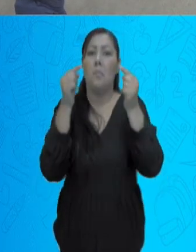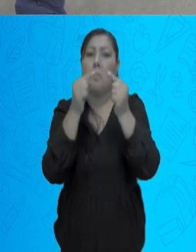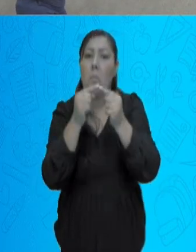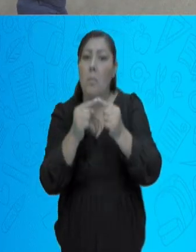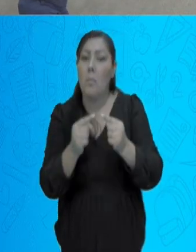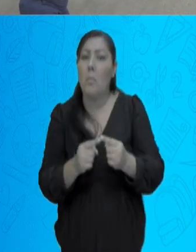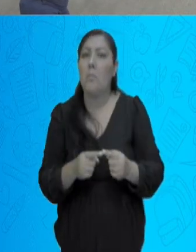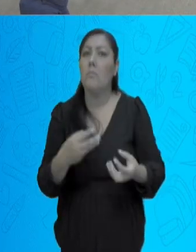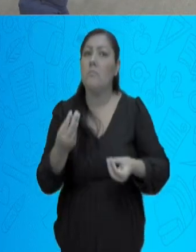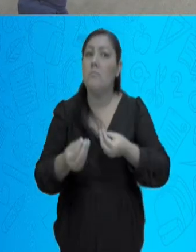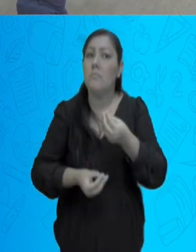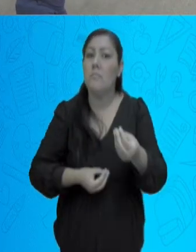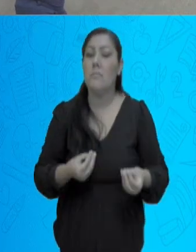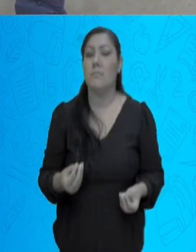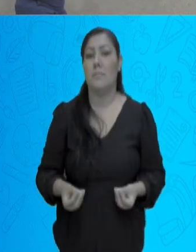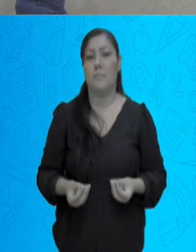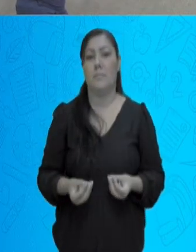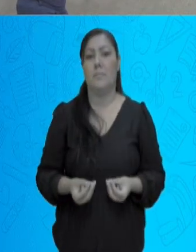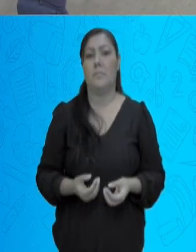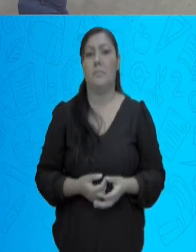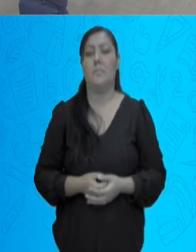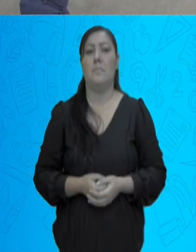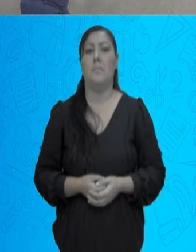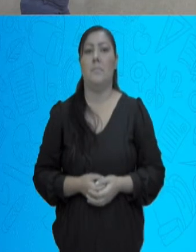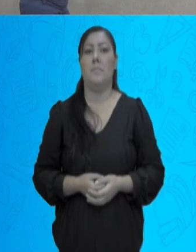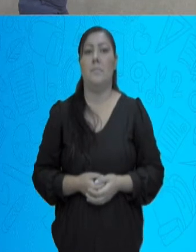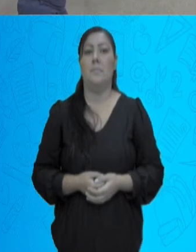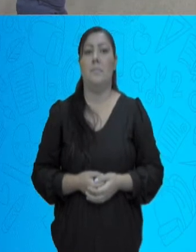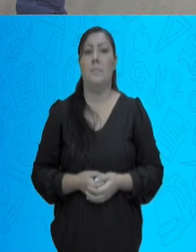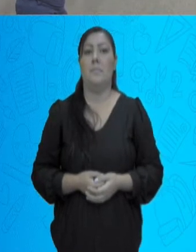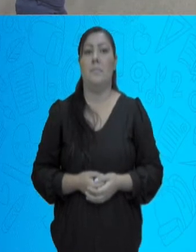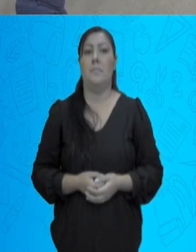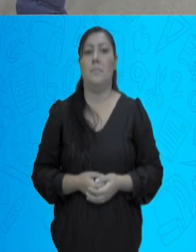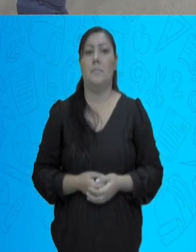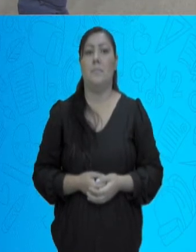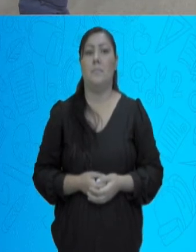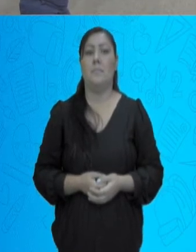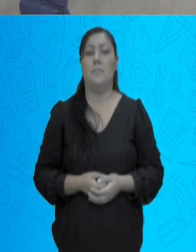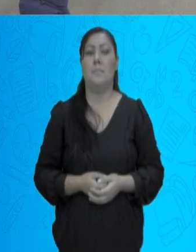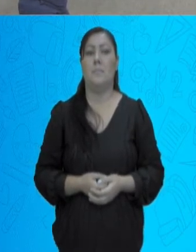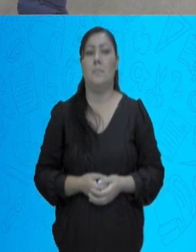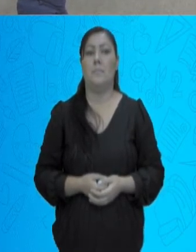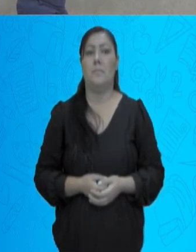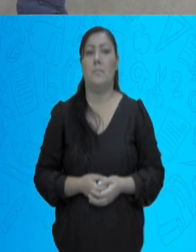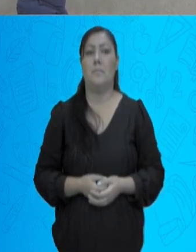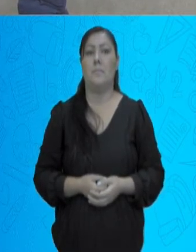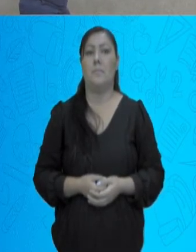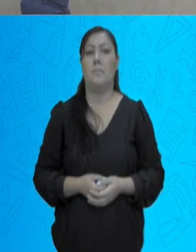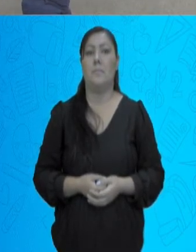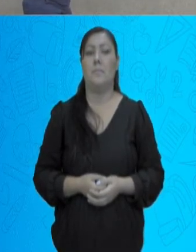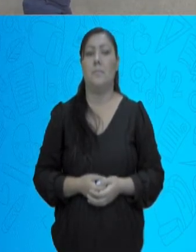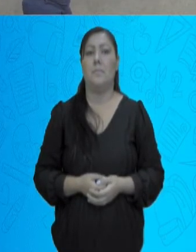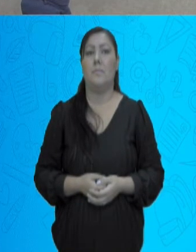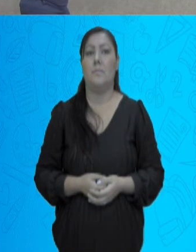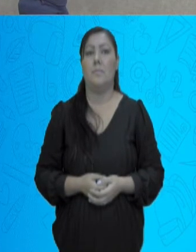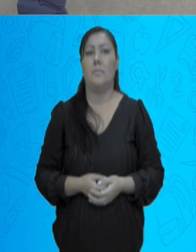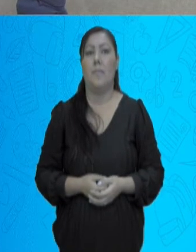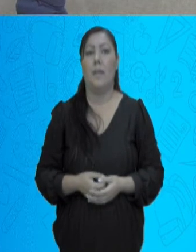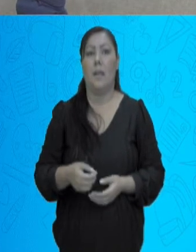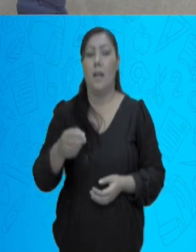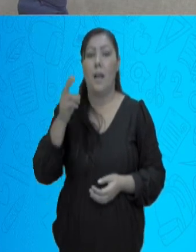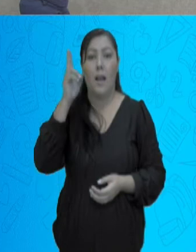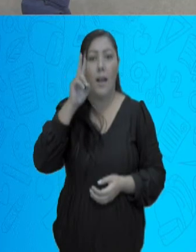conjugada, né, lembrando sempre, retomando sempre a ideia que o verbo na forma dele era qual? A forma do infinitivo. Era o